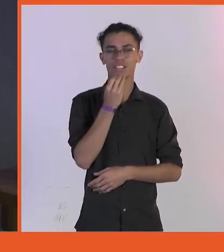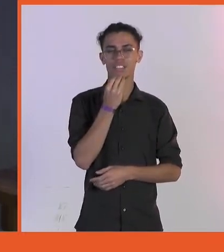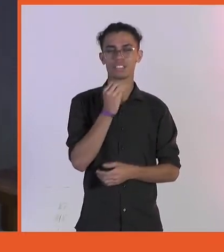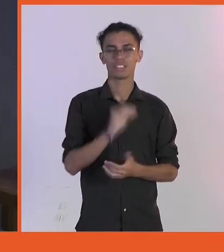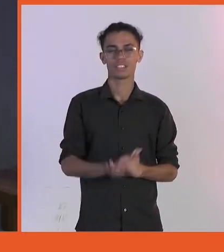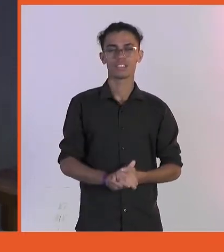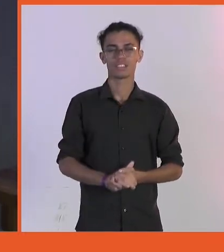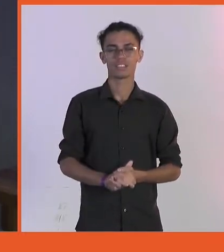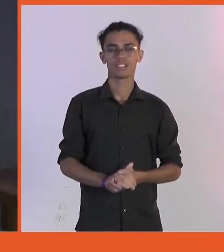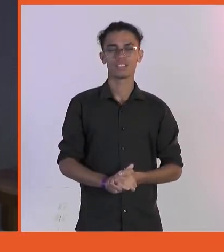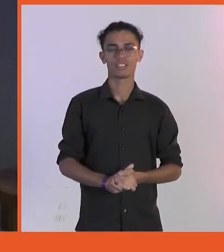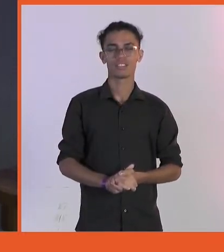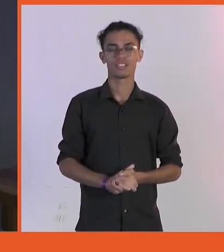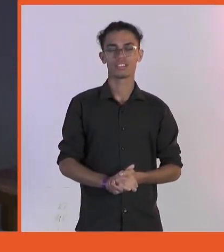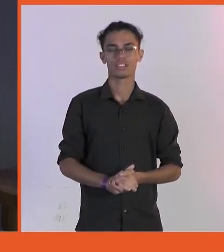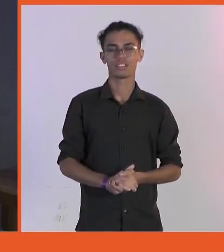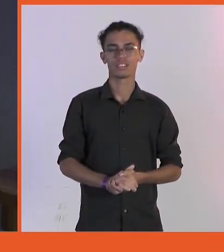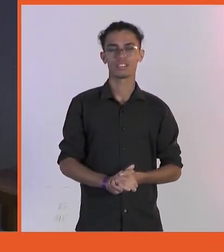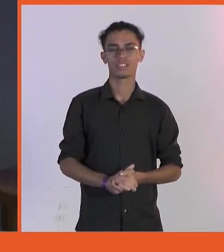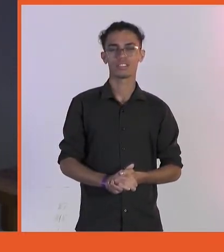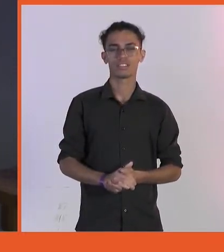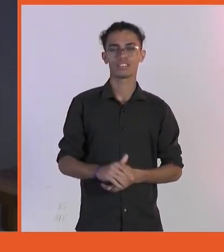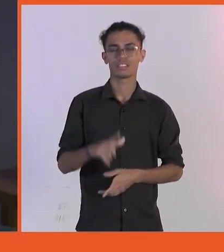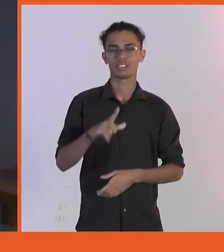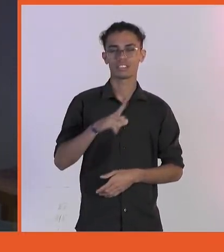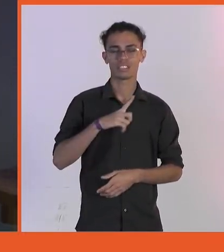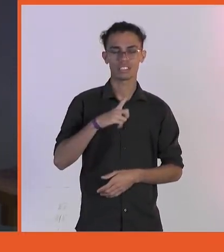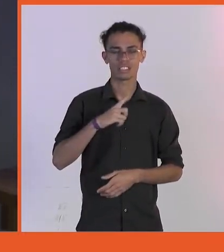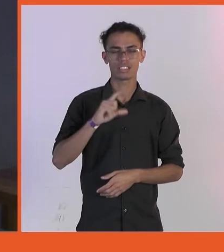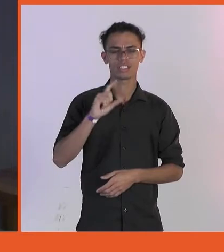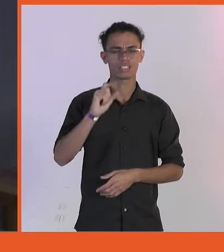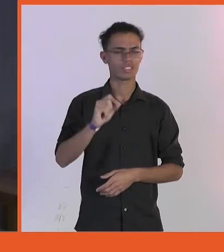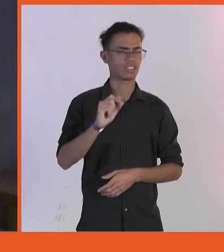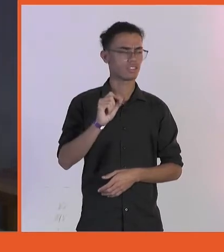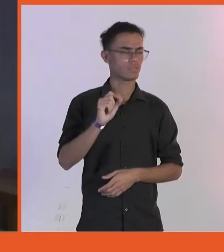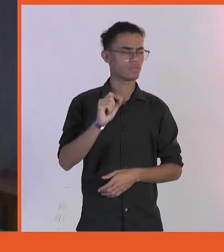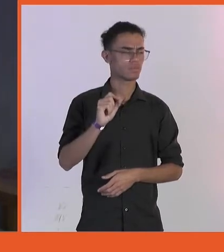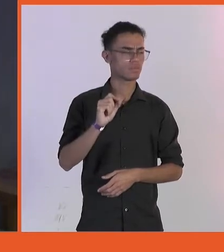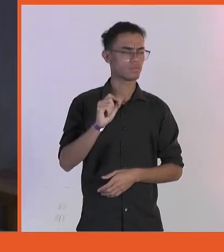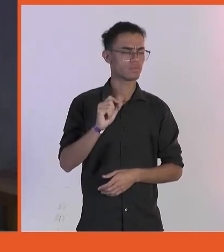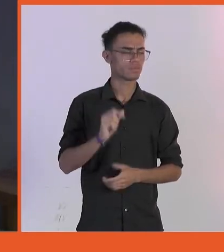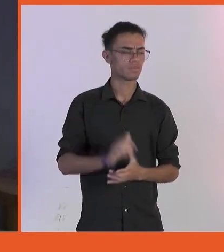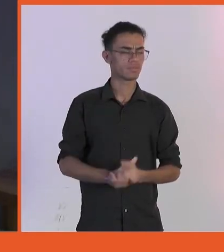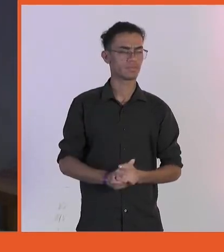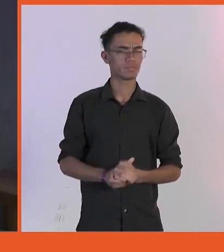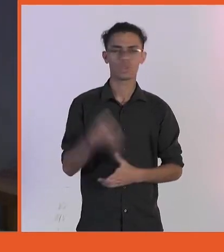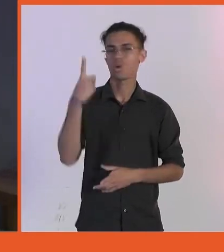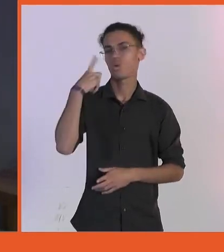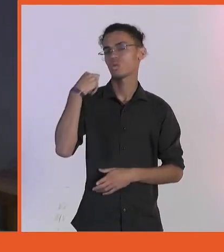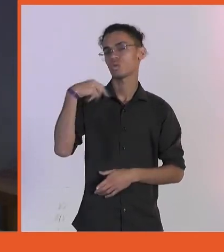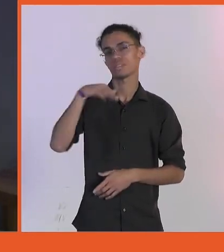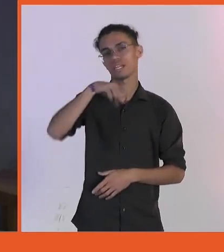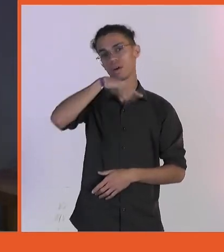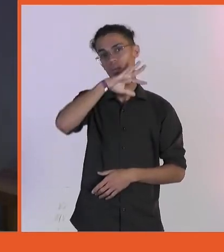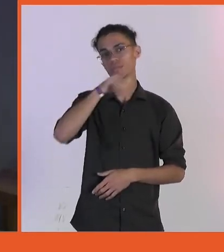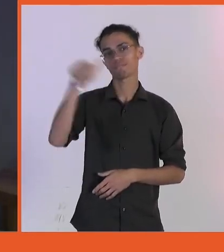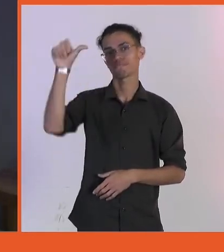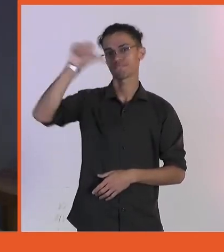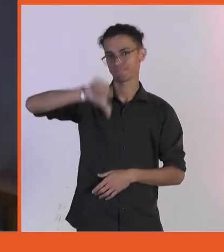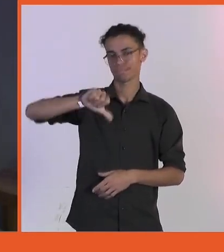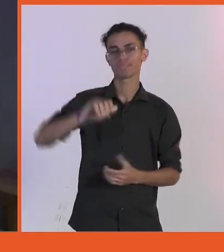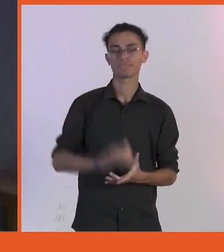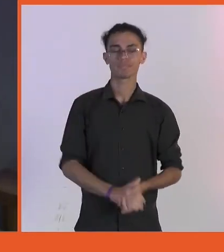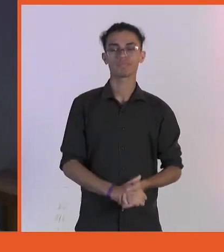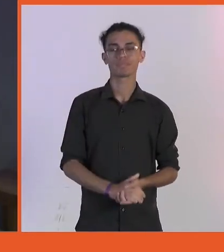ponto. Então, assim, pô, eu tenho... Ah, eu escuto muito isso. Porque, enfim, eu tenho um cursinho lá sobre criação